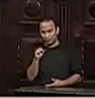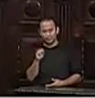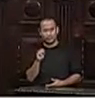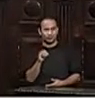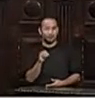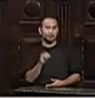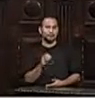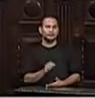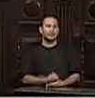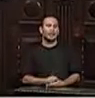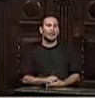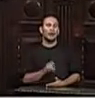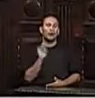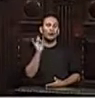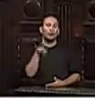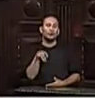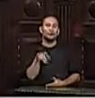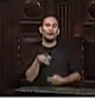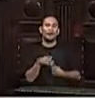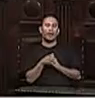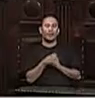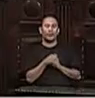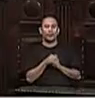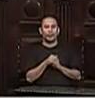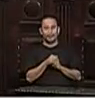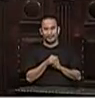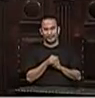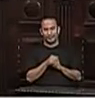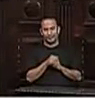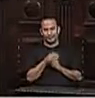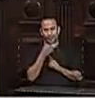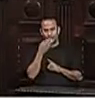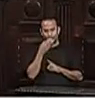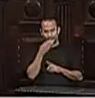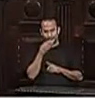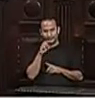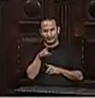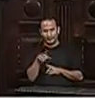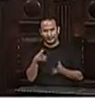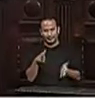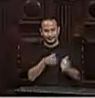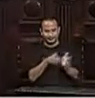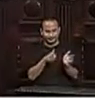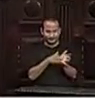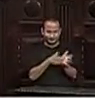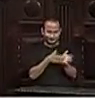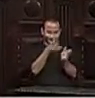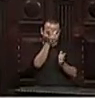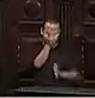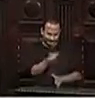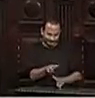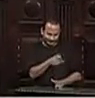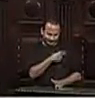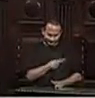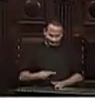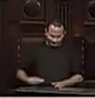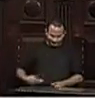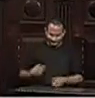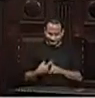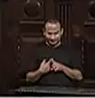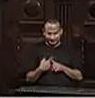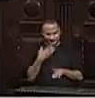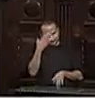última, a goiabada, senhor presidente, que é em homenagem a Vossa Excelência, que eu sei que não